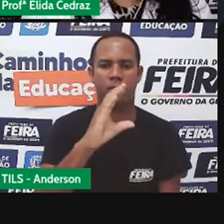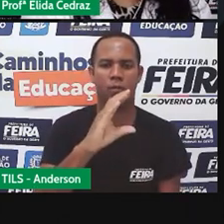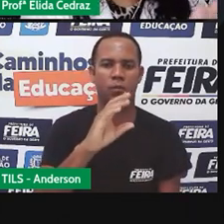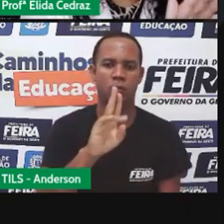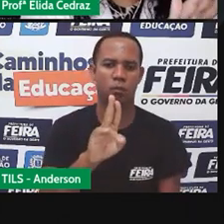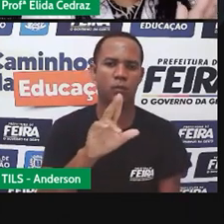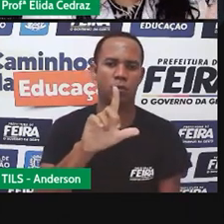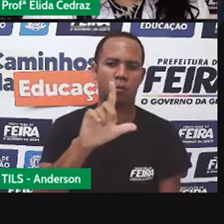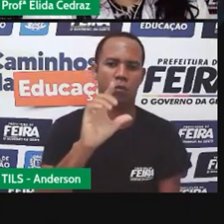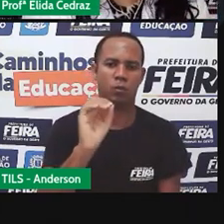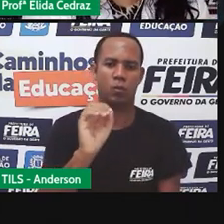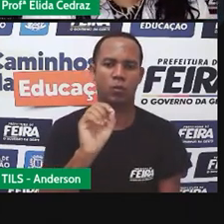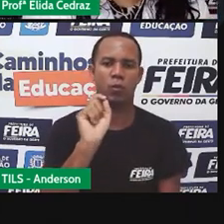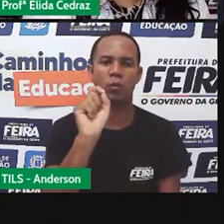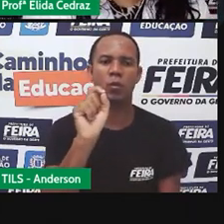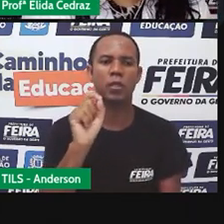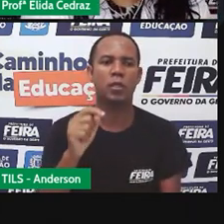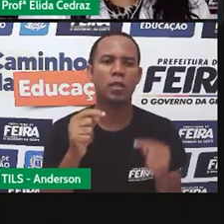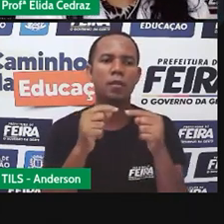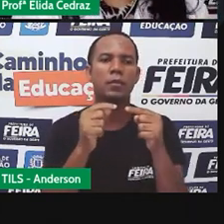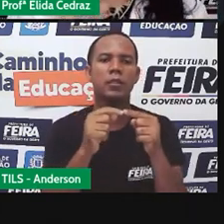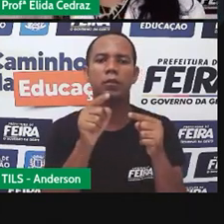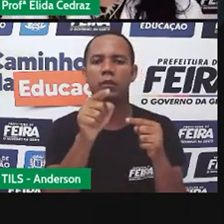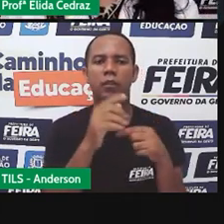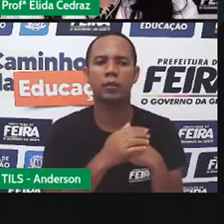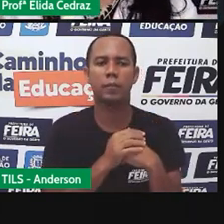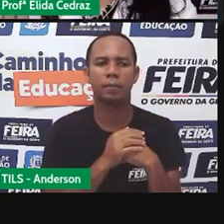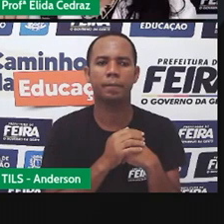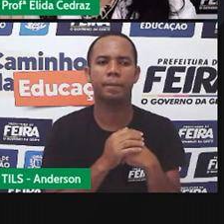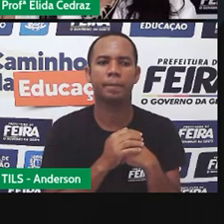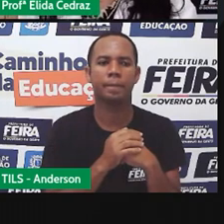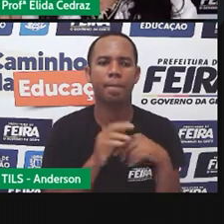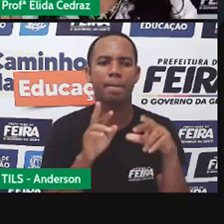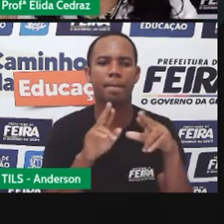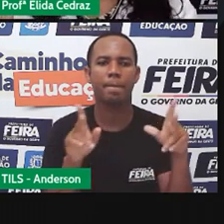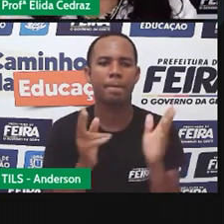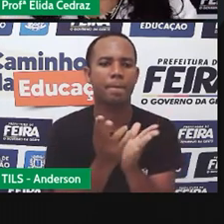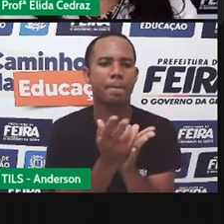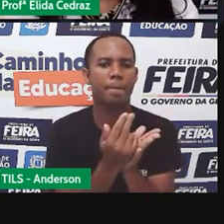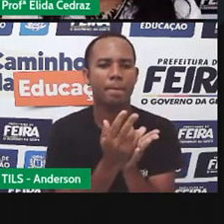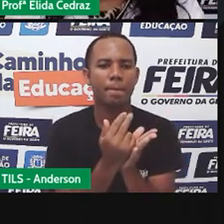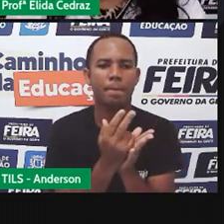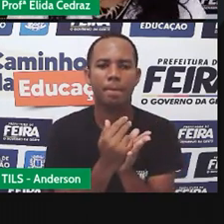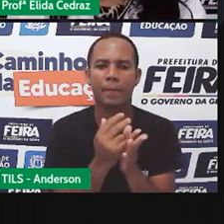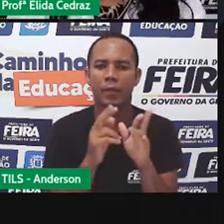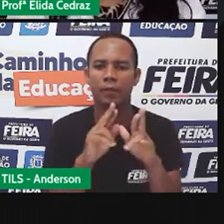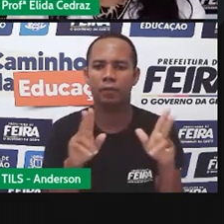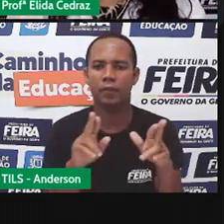Aqui são objetos e aqui é a figura plana.